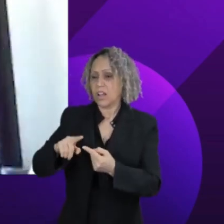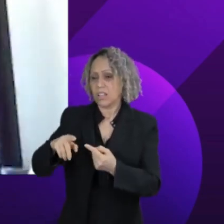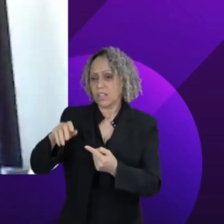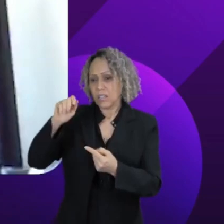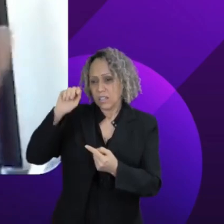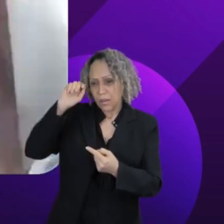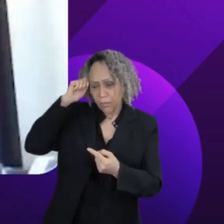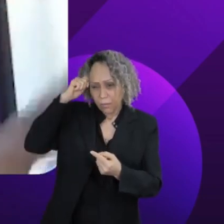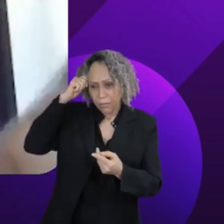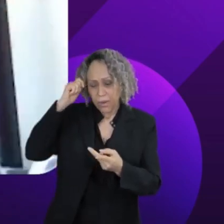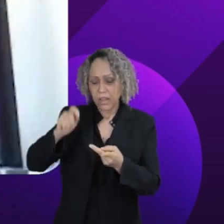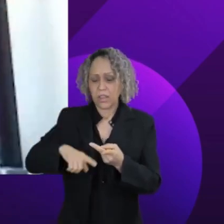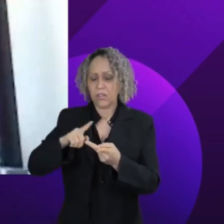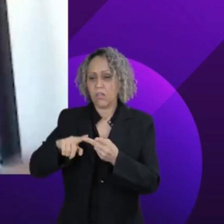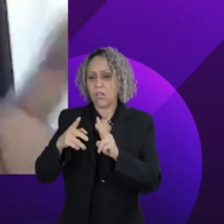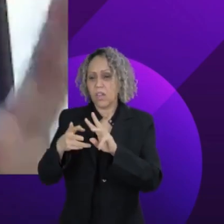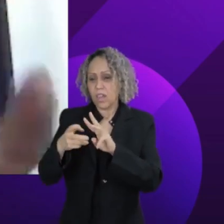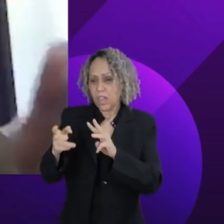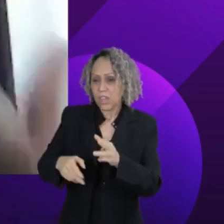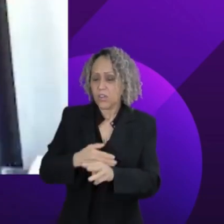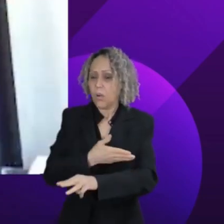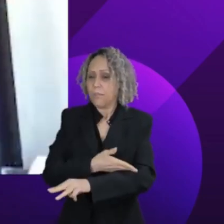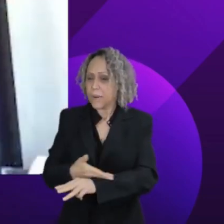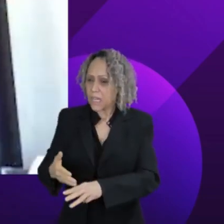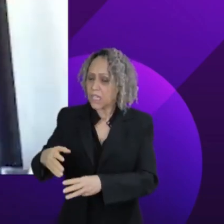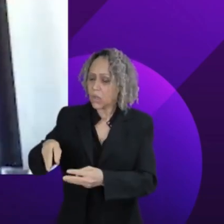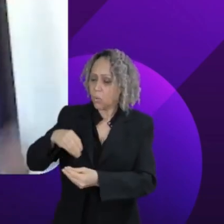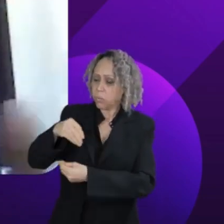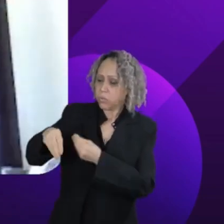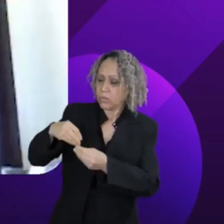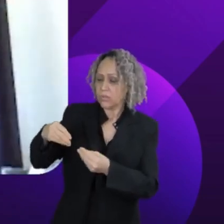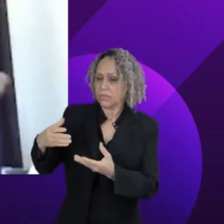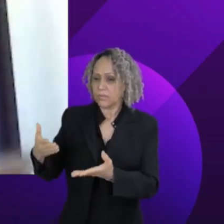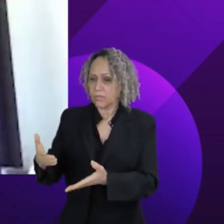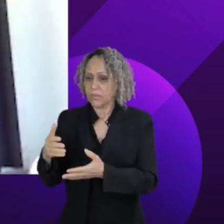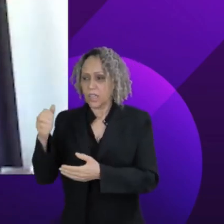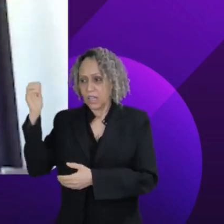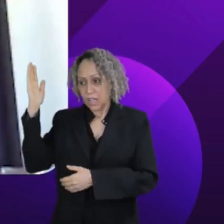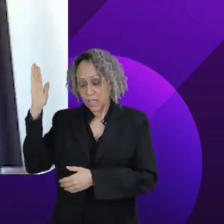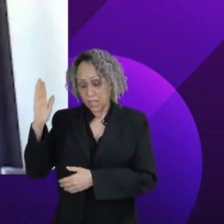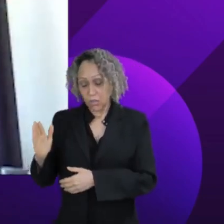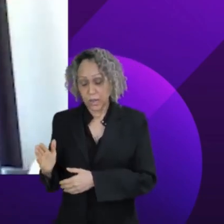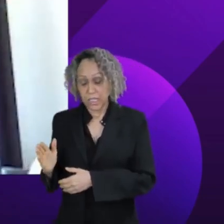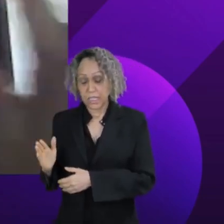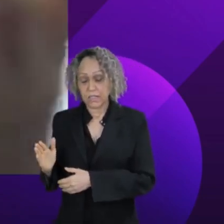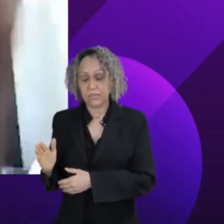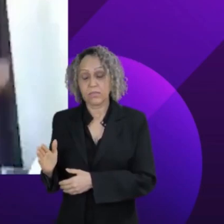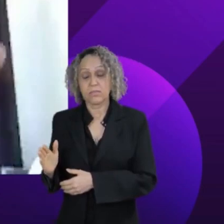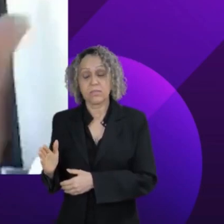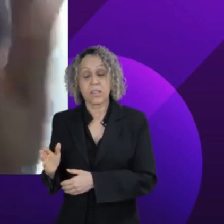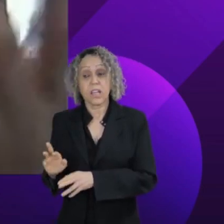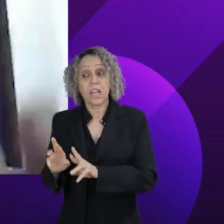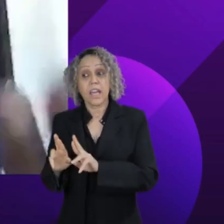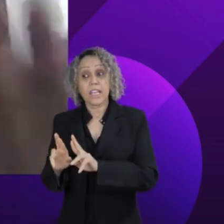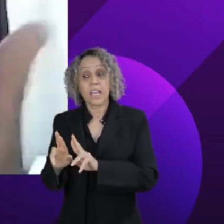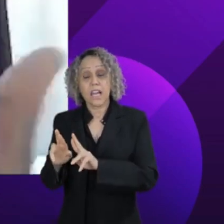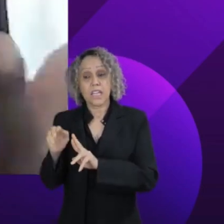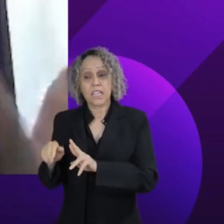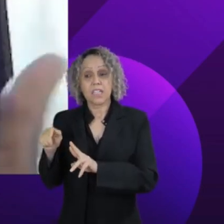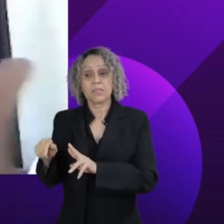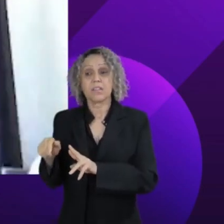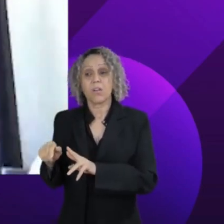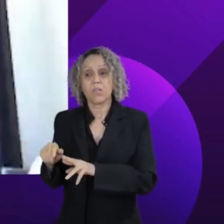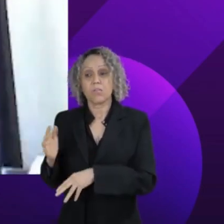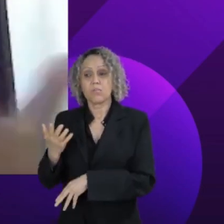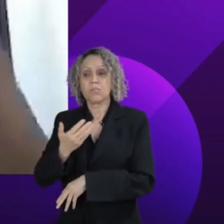a discriminação ela não se dá pela questão da origem, como nesses outros países. O preconceito e a